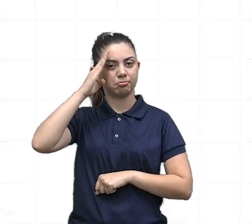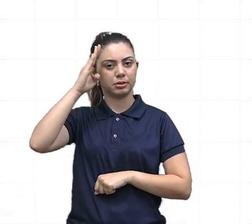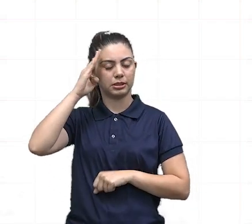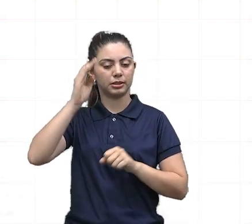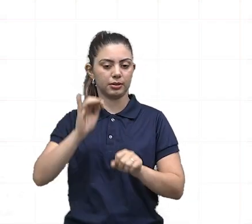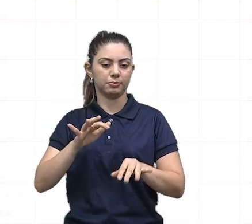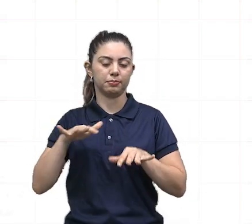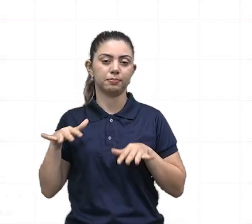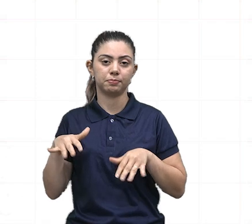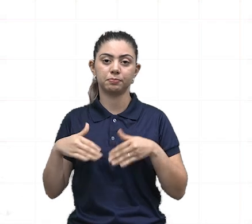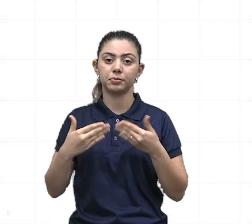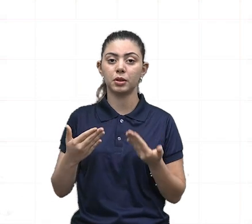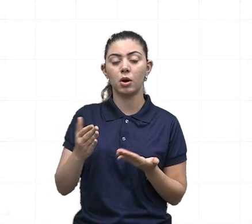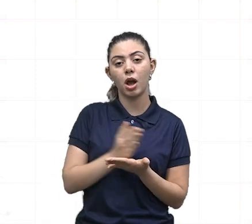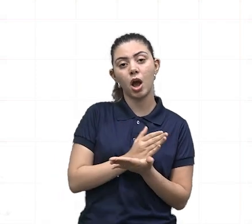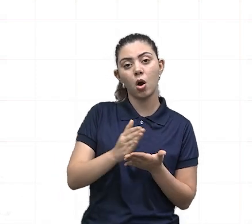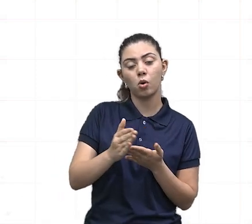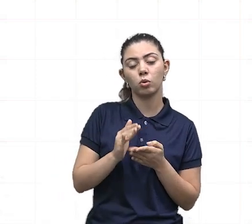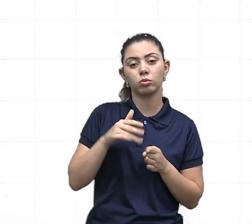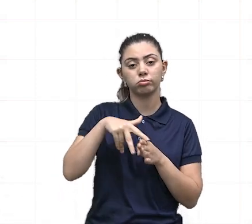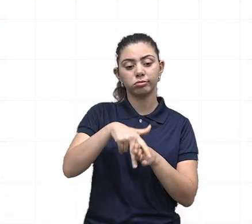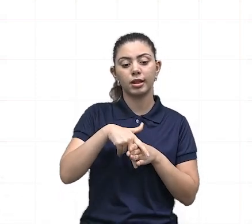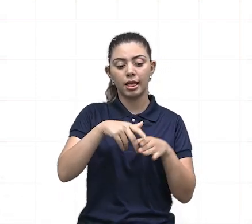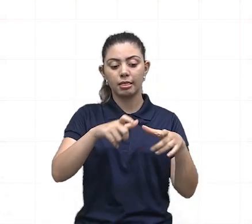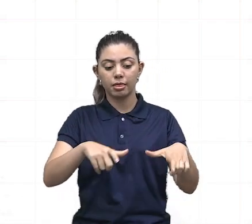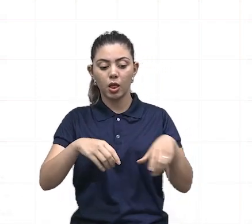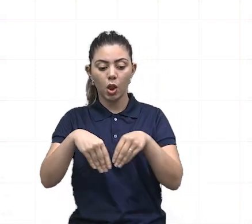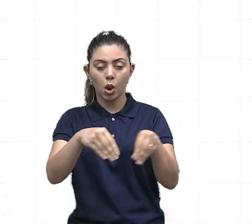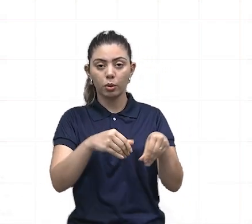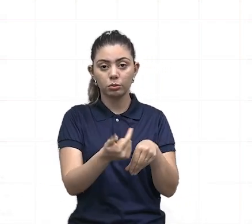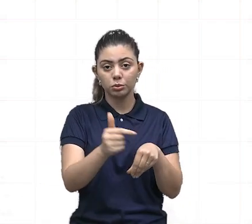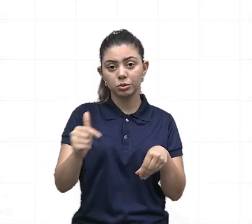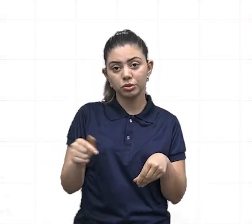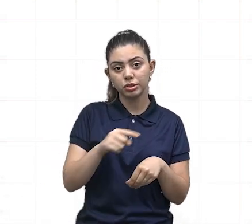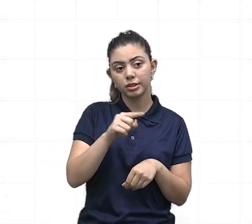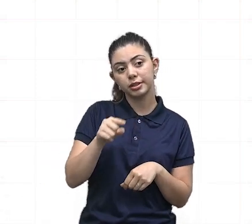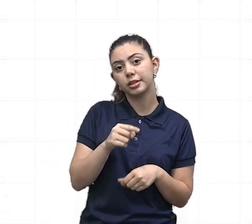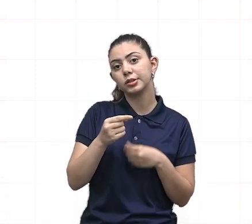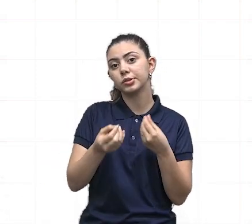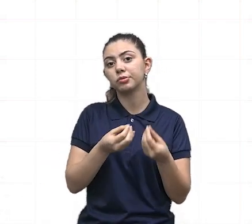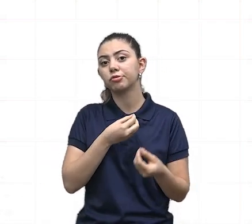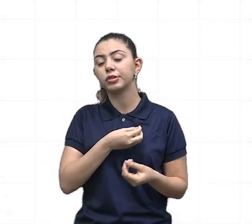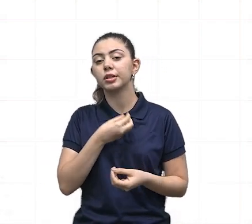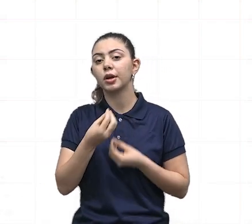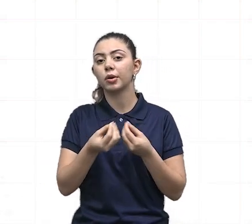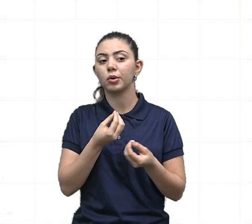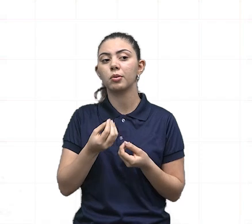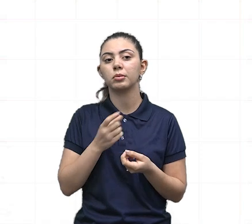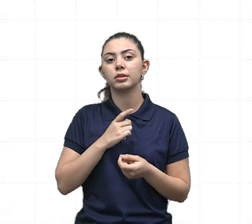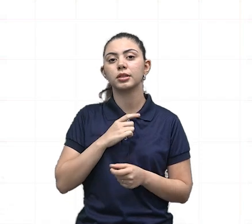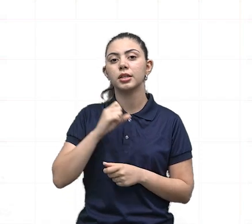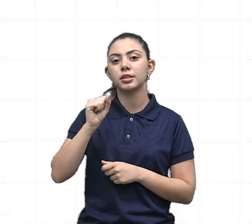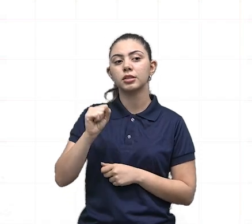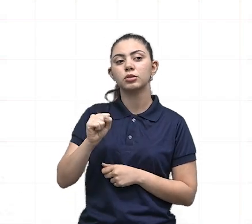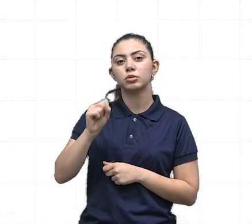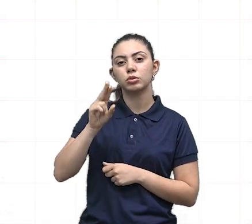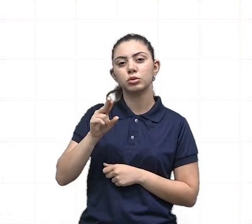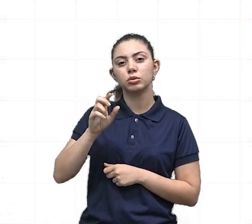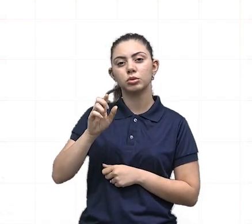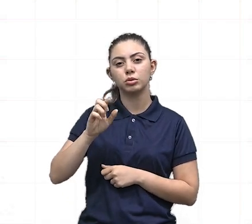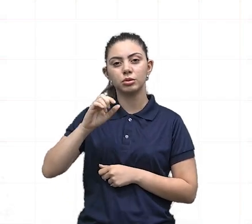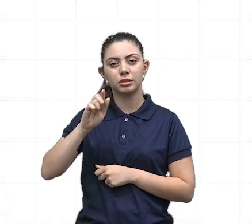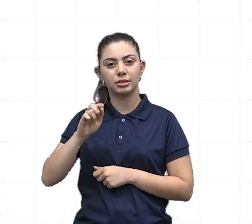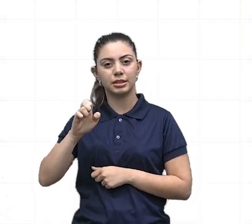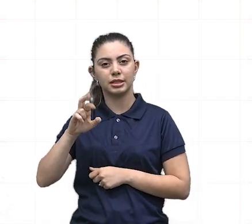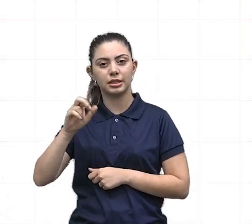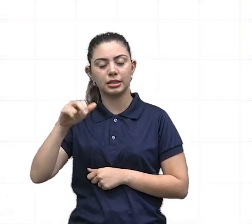casos, os cavaleiros que não tinham terras viviam dos recursos provenientes de seu suzerano. A nobreza e o clero